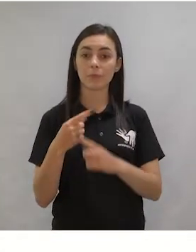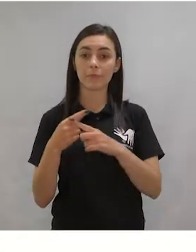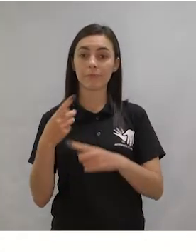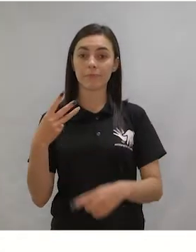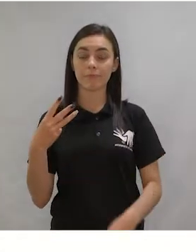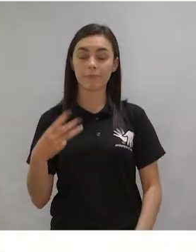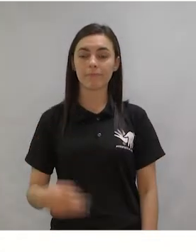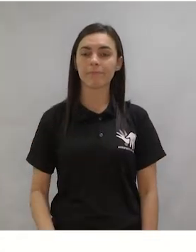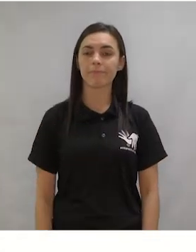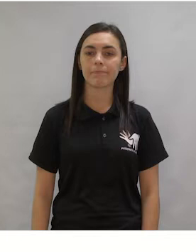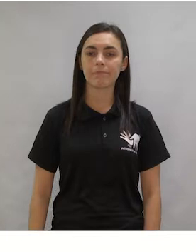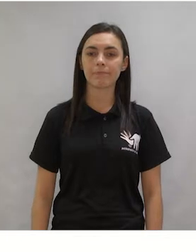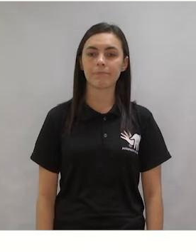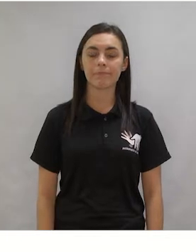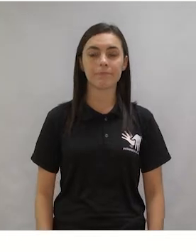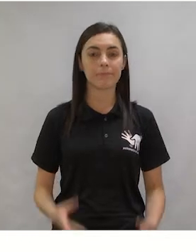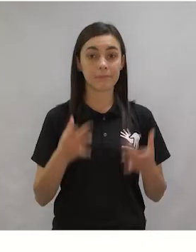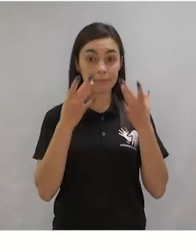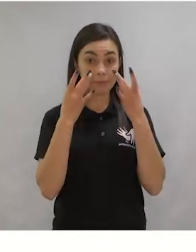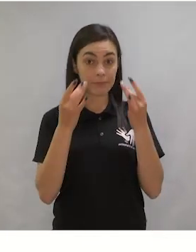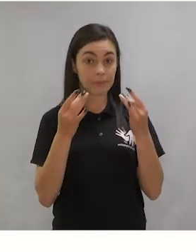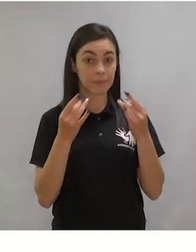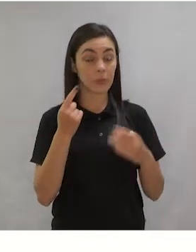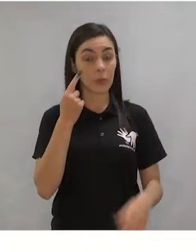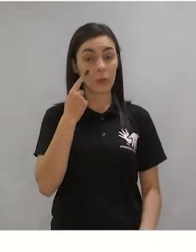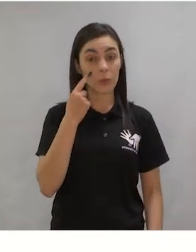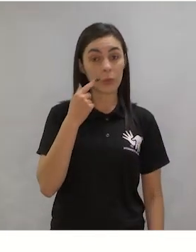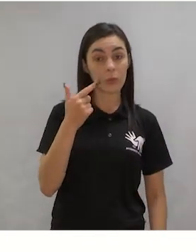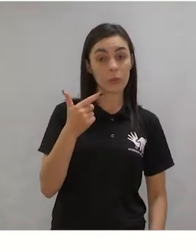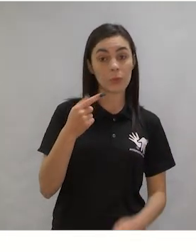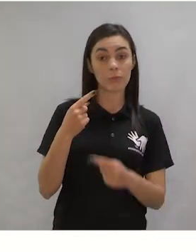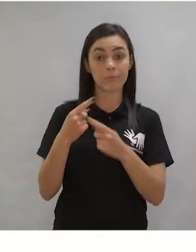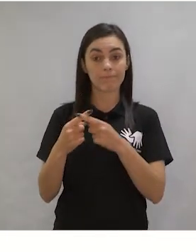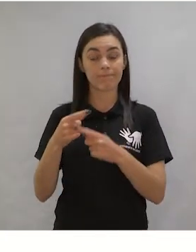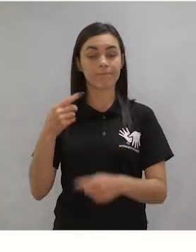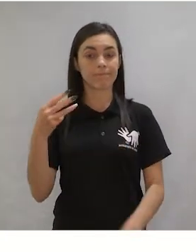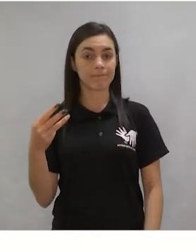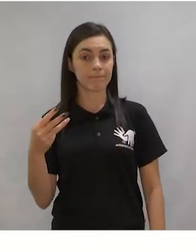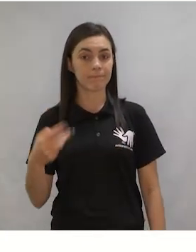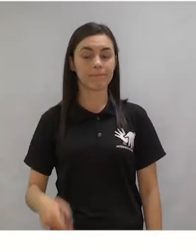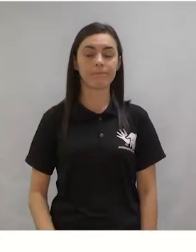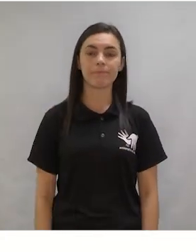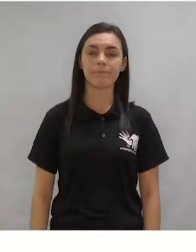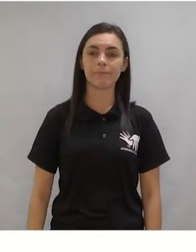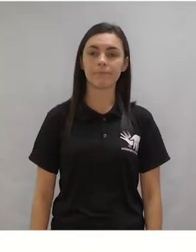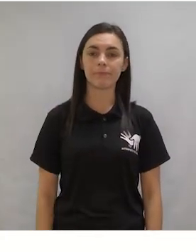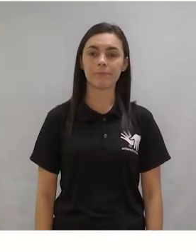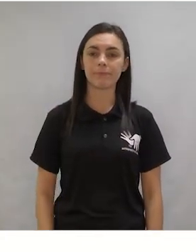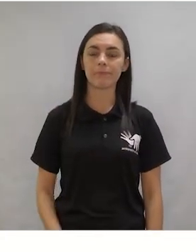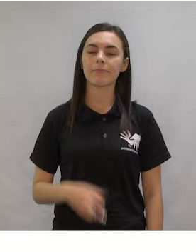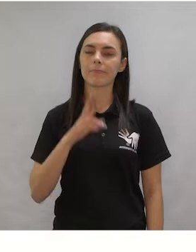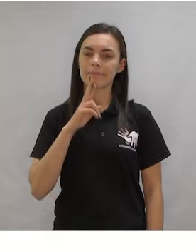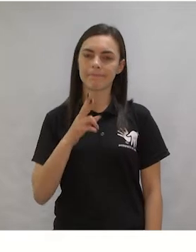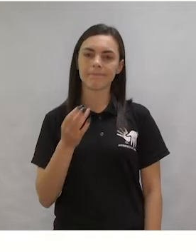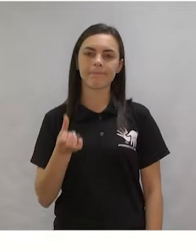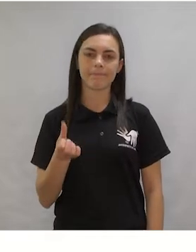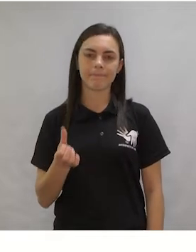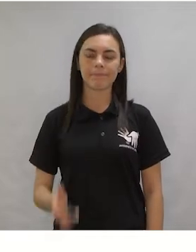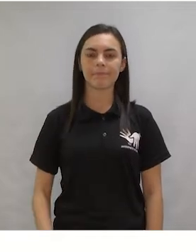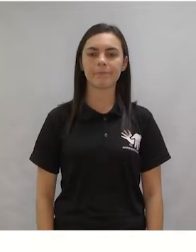vezes 3. Então, vamos prestar atenção. 2 vezes o número 3 é igual a